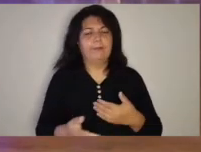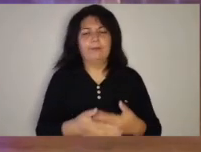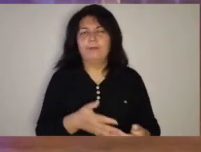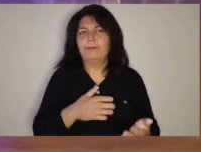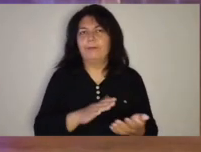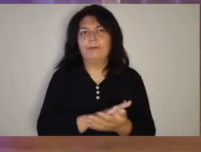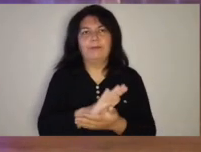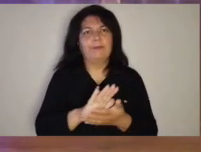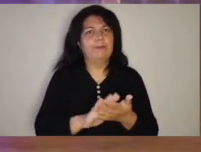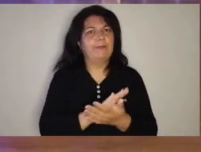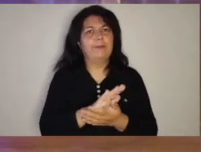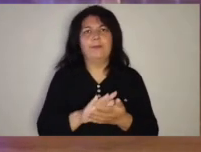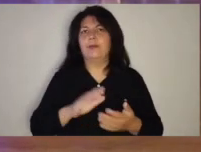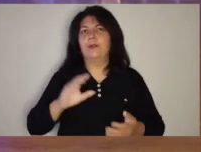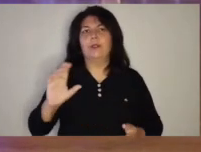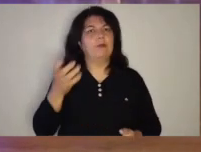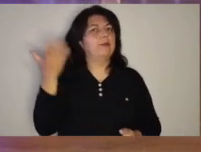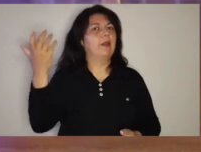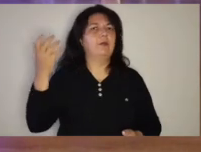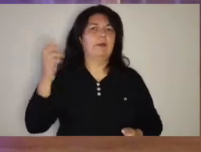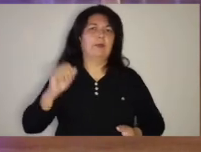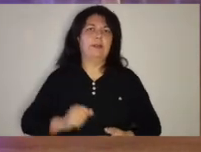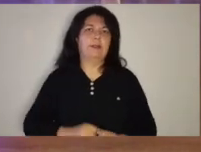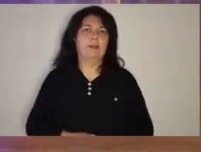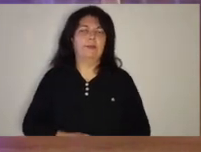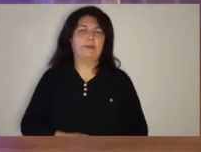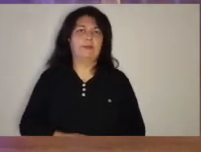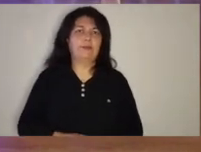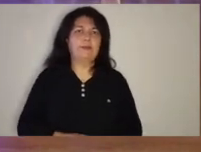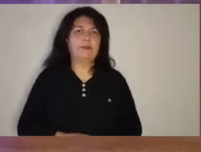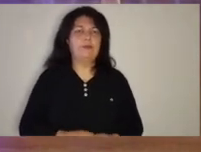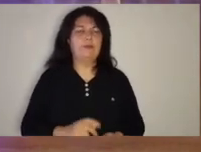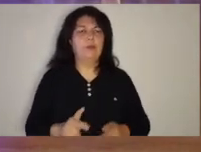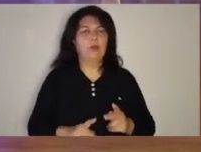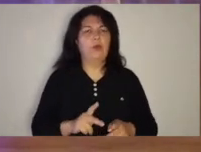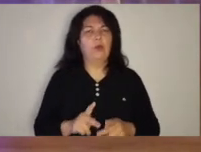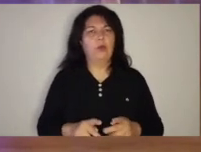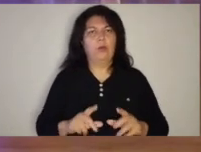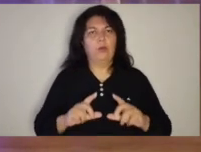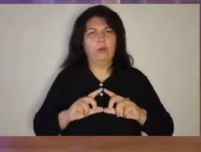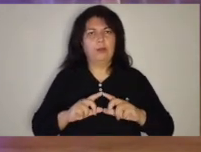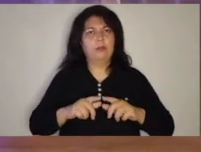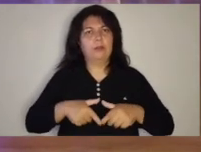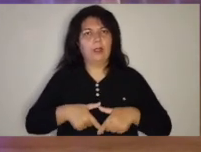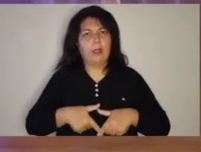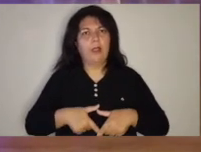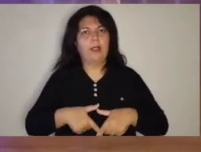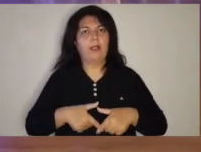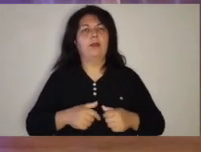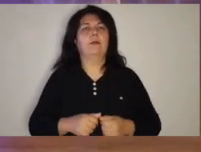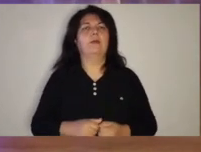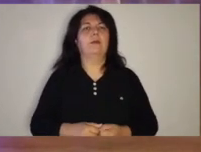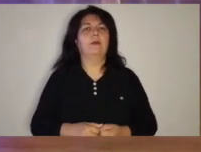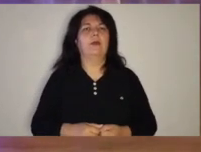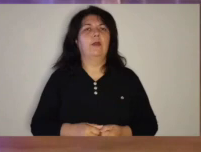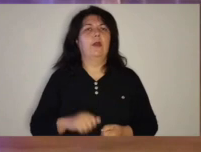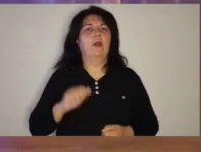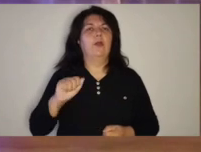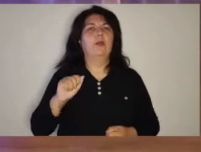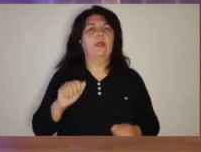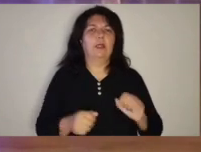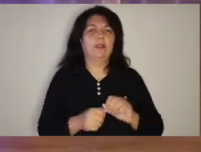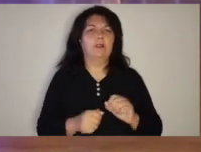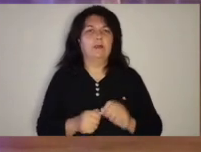irmãos, estava pecando. Eles tinham idolatrias nas suas casas. Eles faziam a coisa errada. E